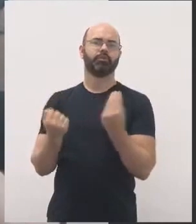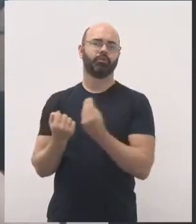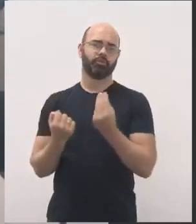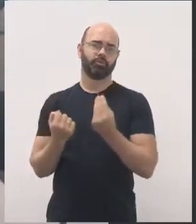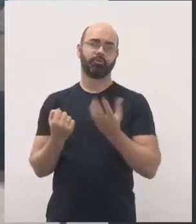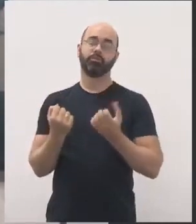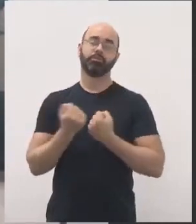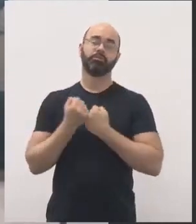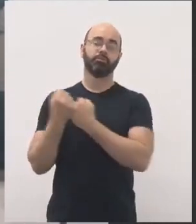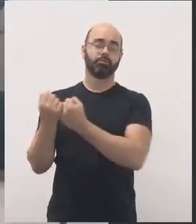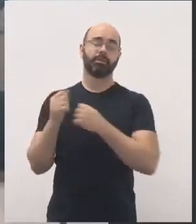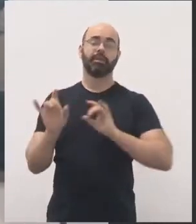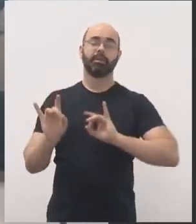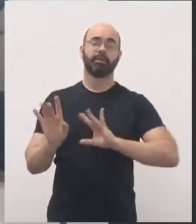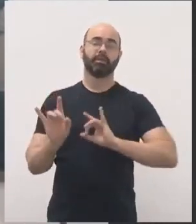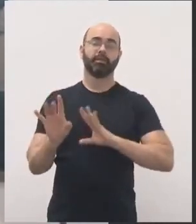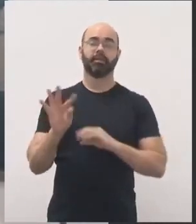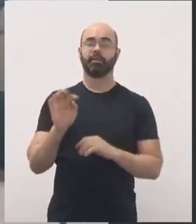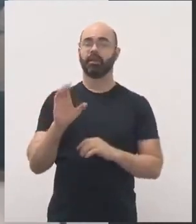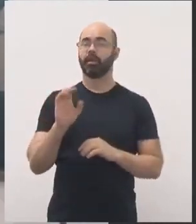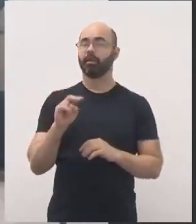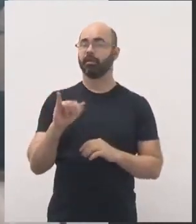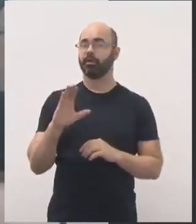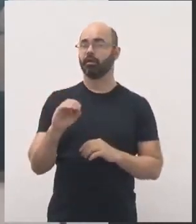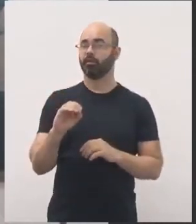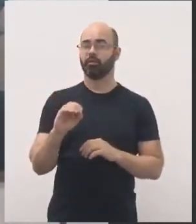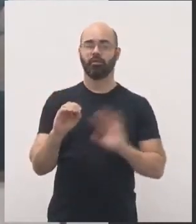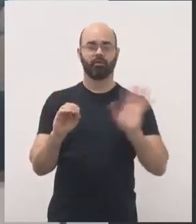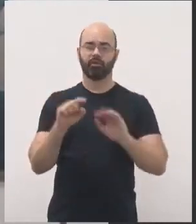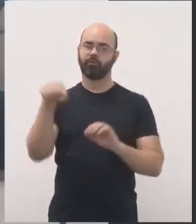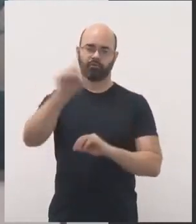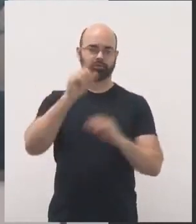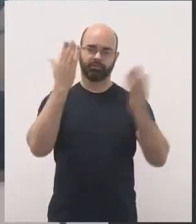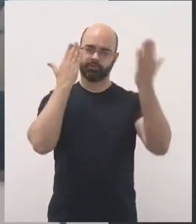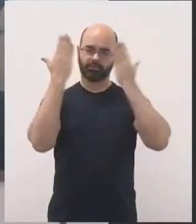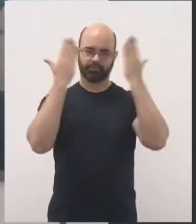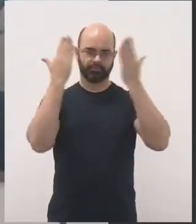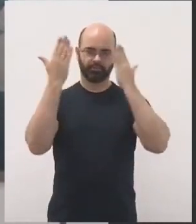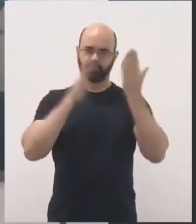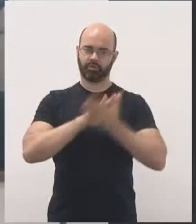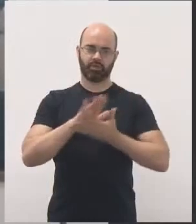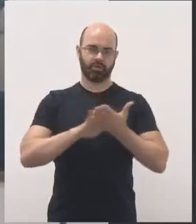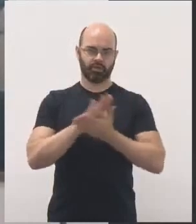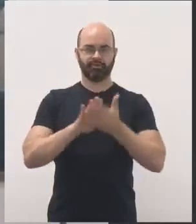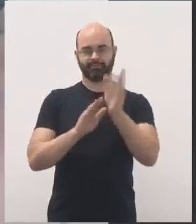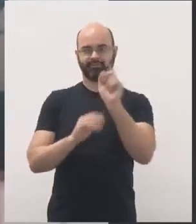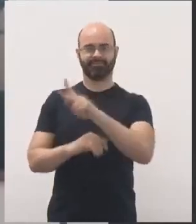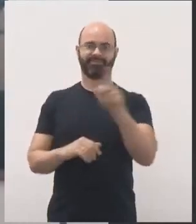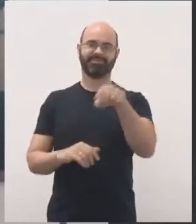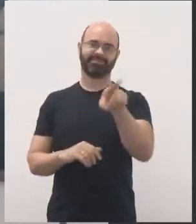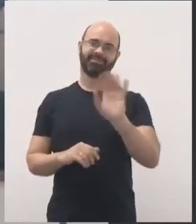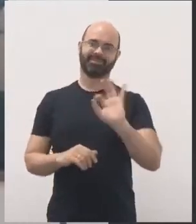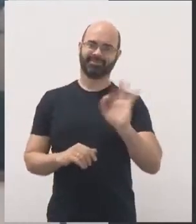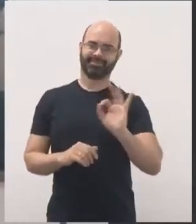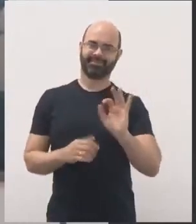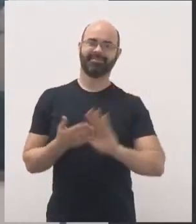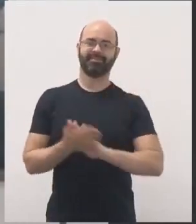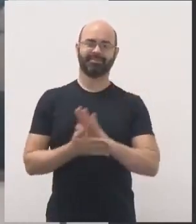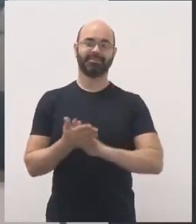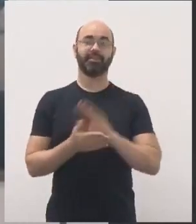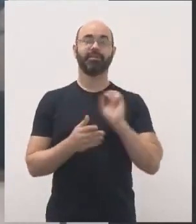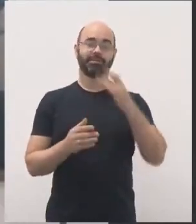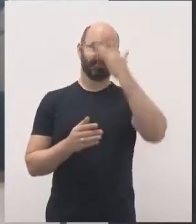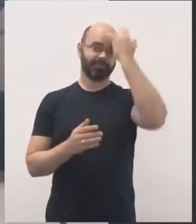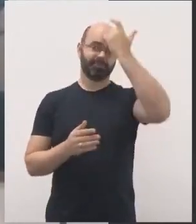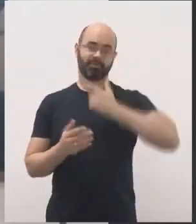suporte técnico, que fique claro, ninguém aqui é psicólogo, pelo menos, né, os professores, ou os que são psicólogos